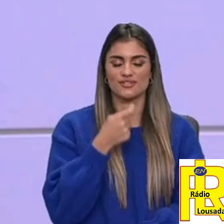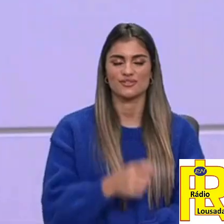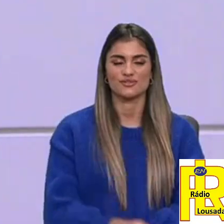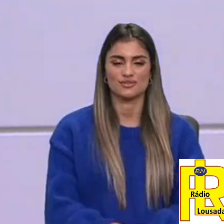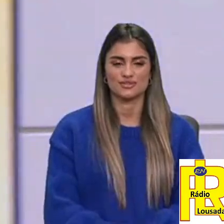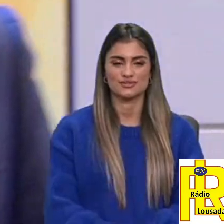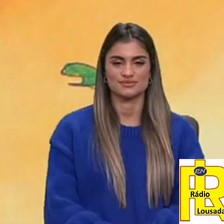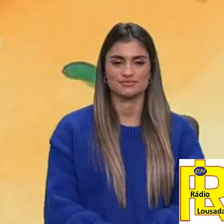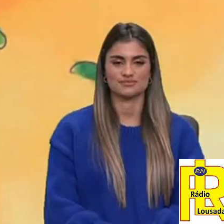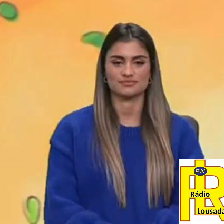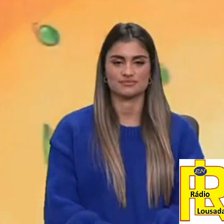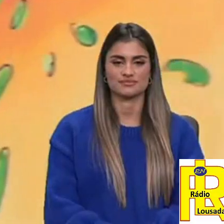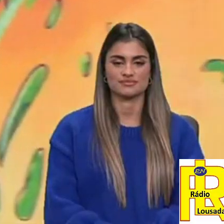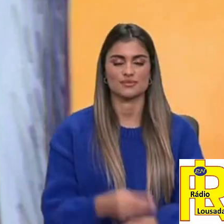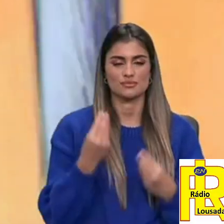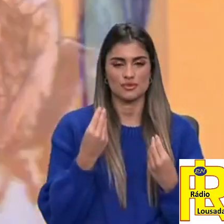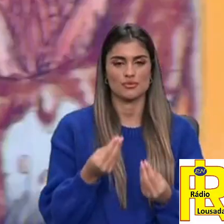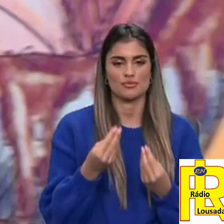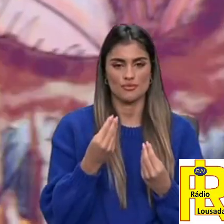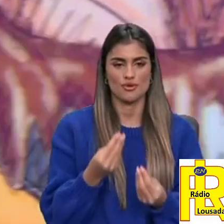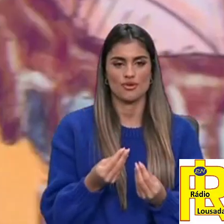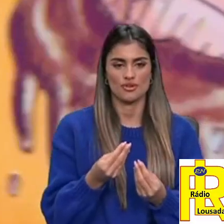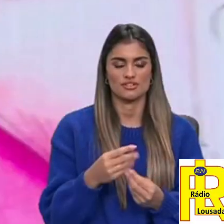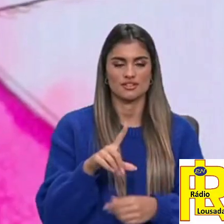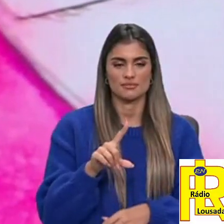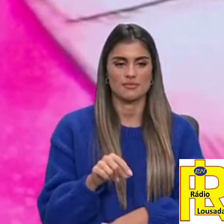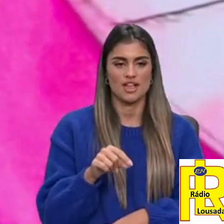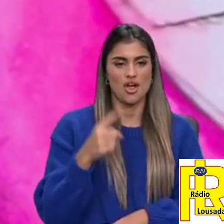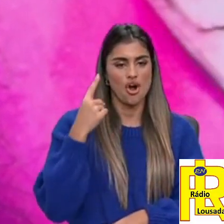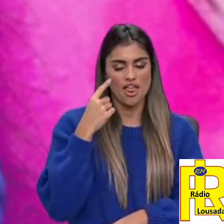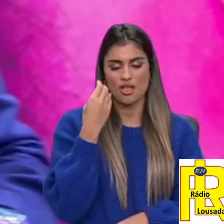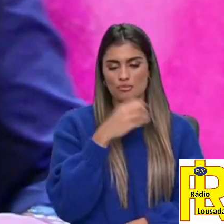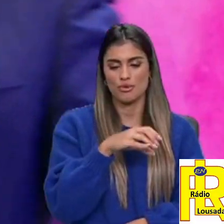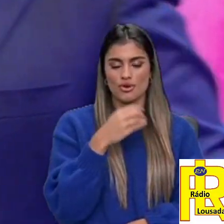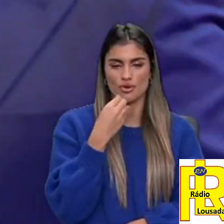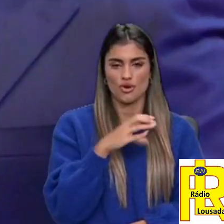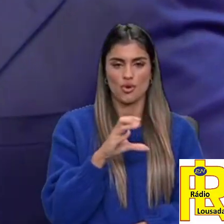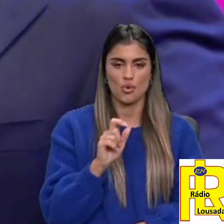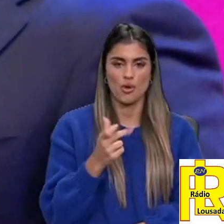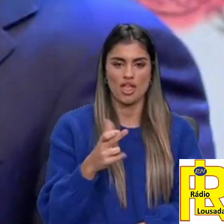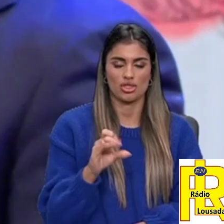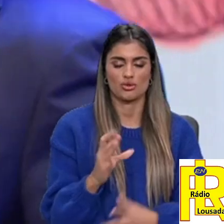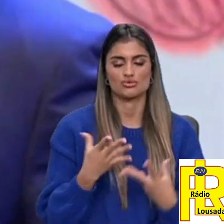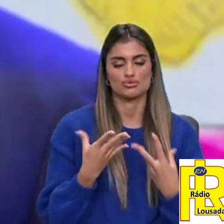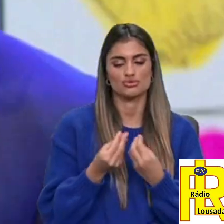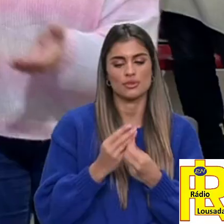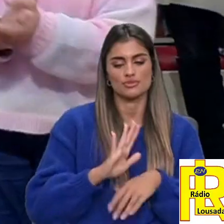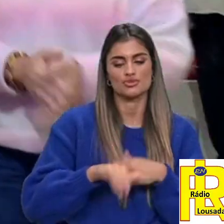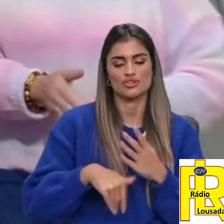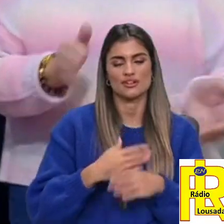oh, com milho e segurelha do porco na orelha da amiga que entrava.